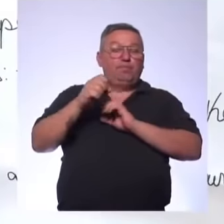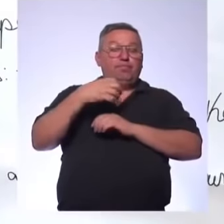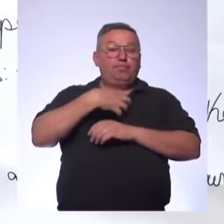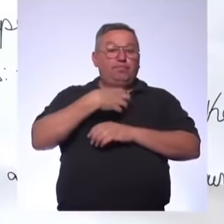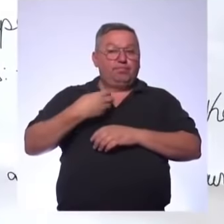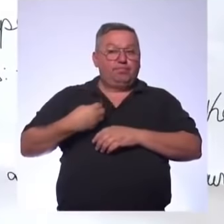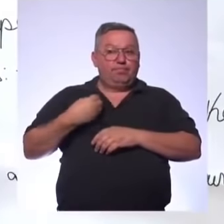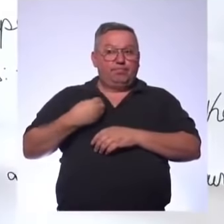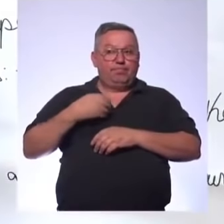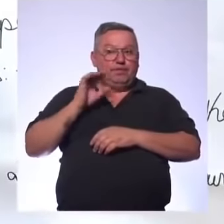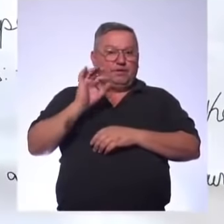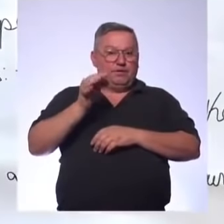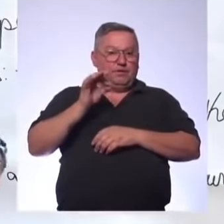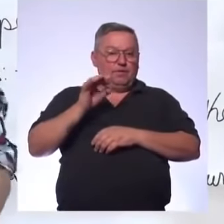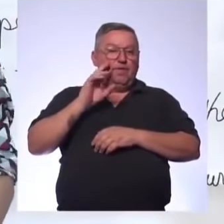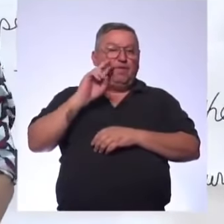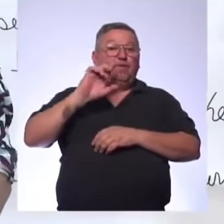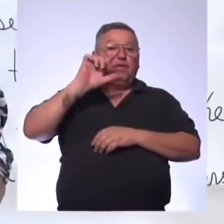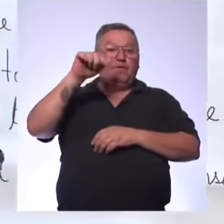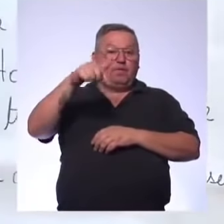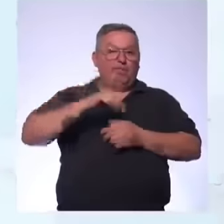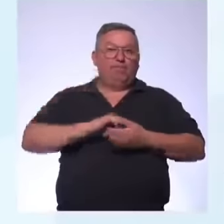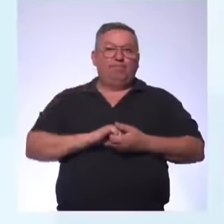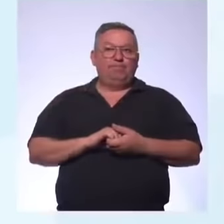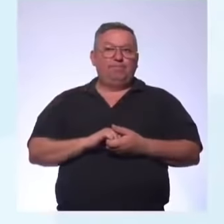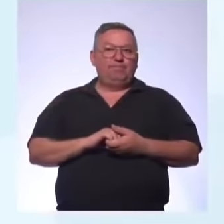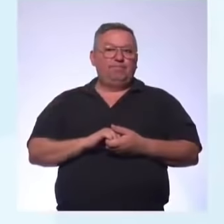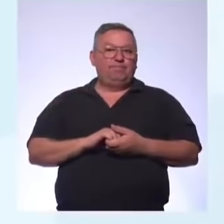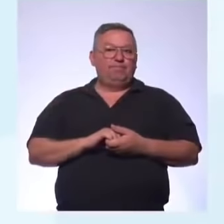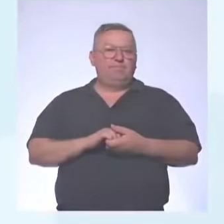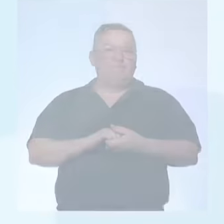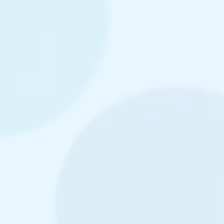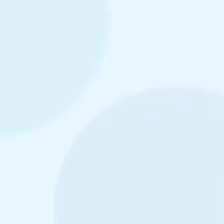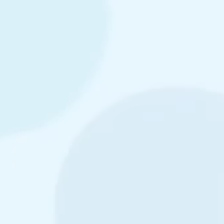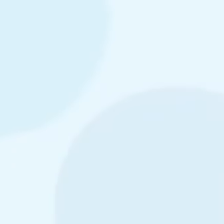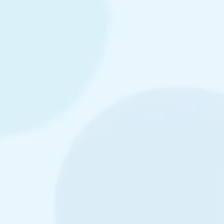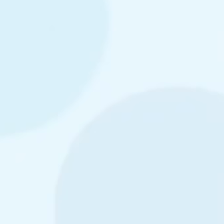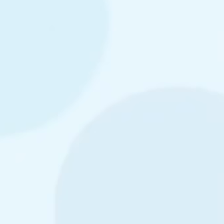o ambiente certo se o leitor te vejo daqui a pouco